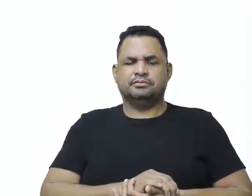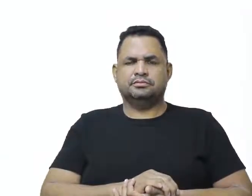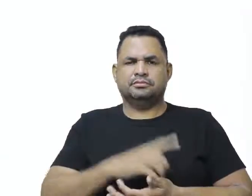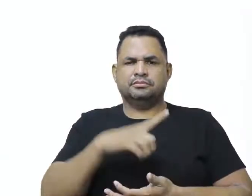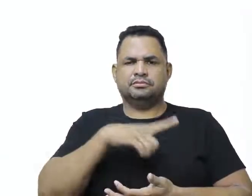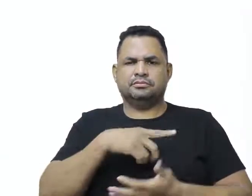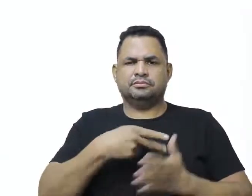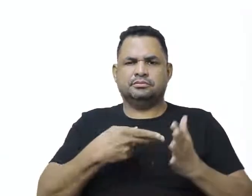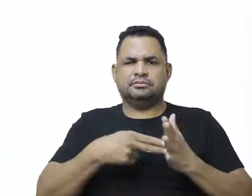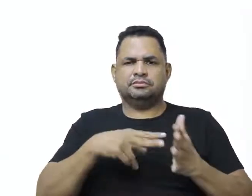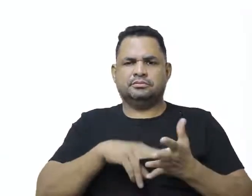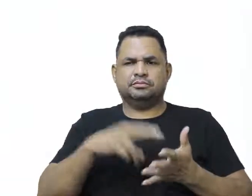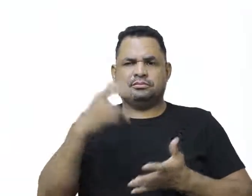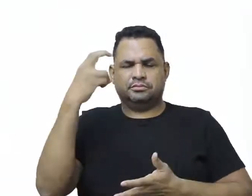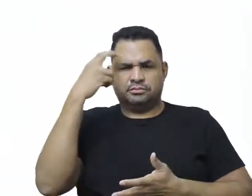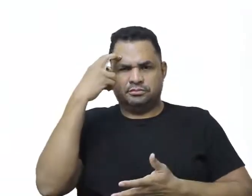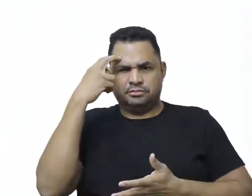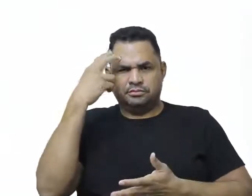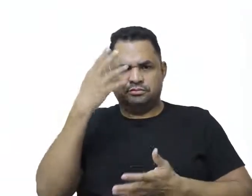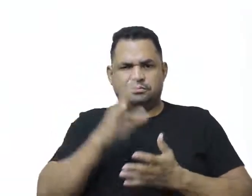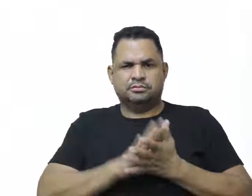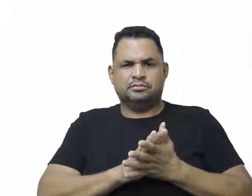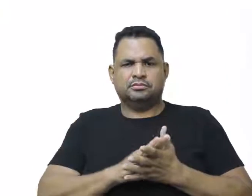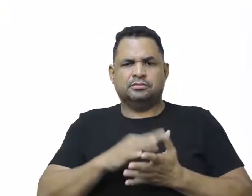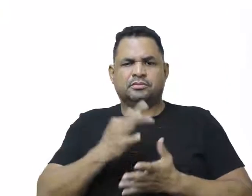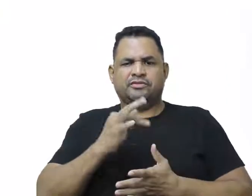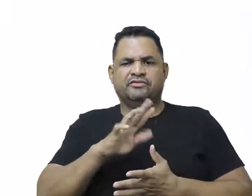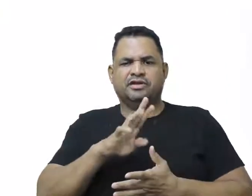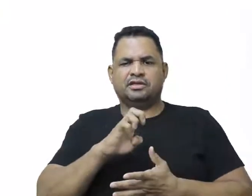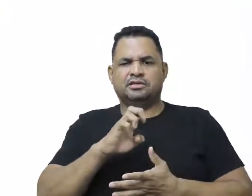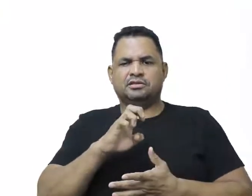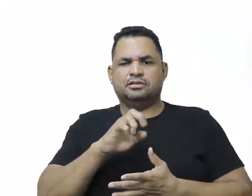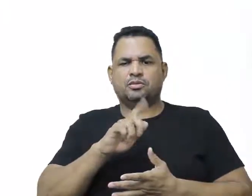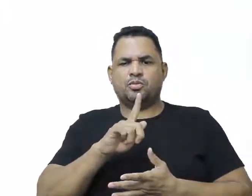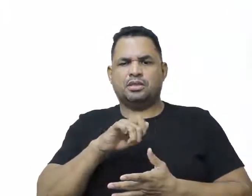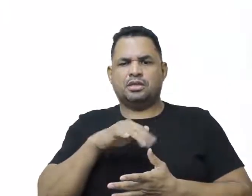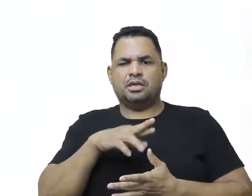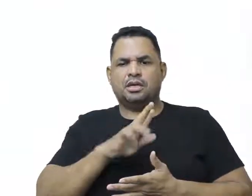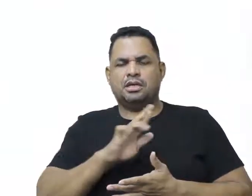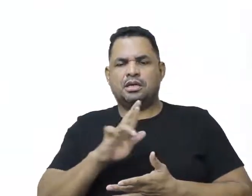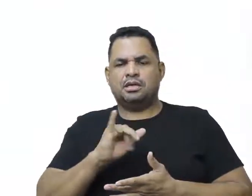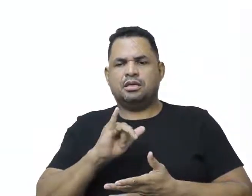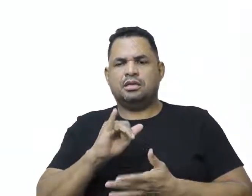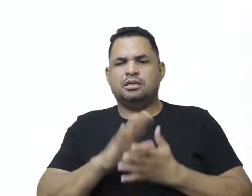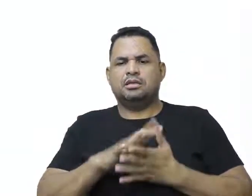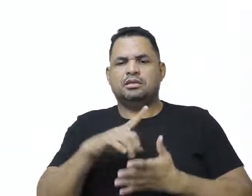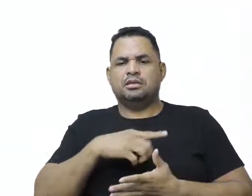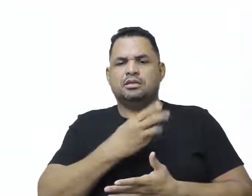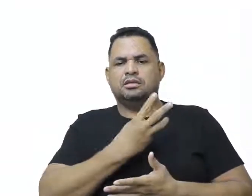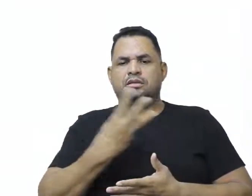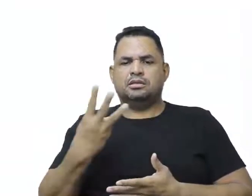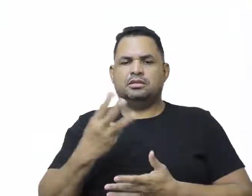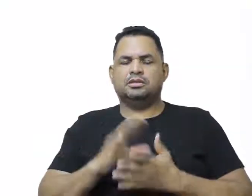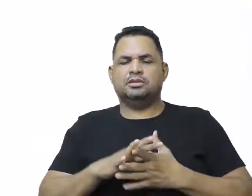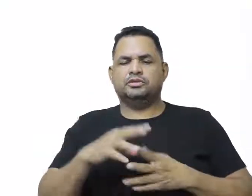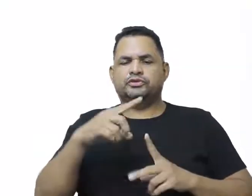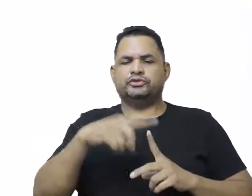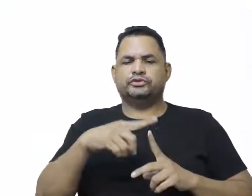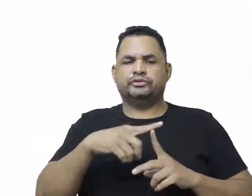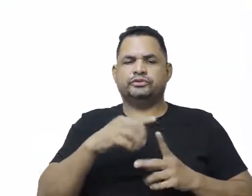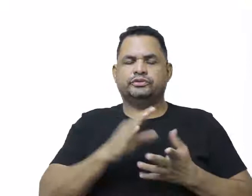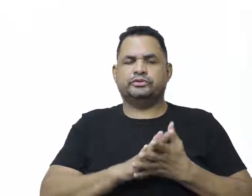o significado da cultura por Félix guatarri e ele traz três três tipos a cultura